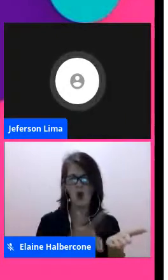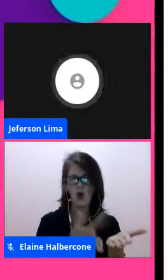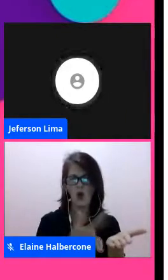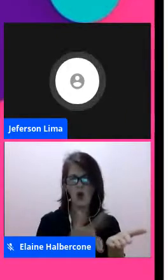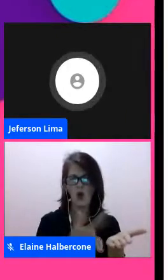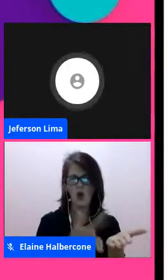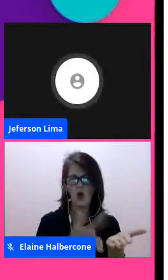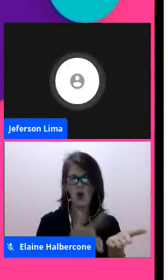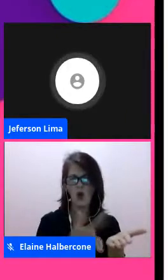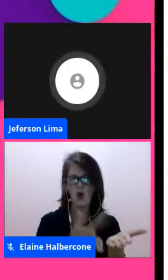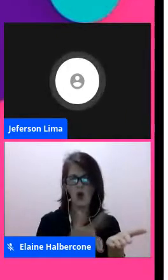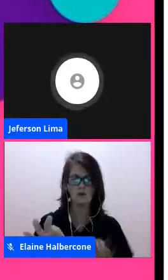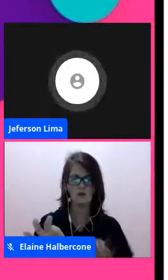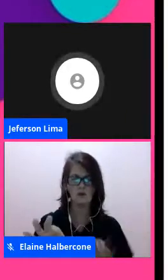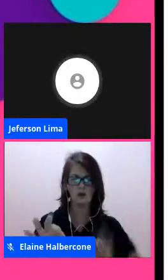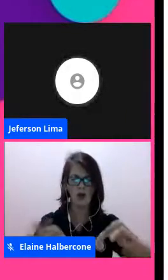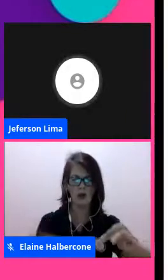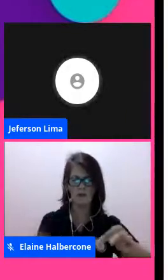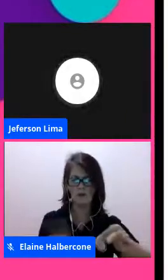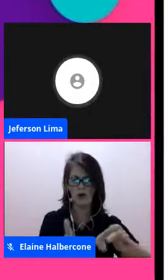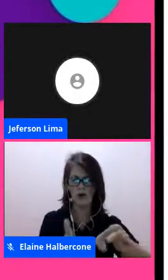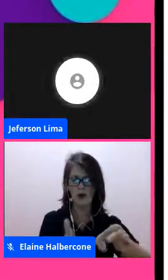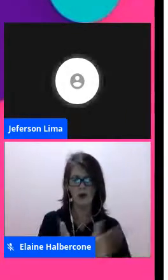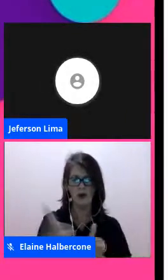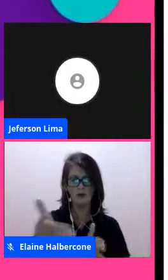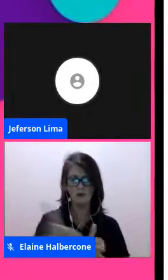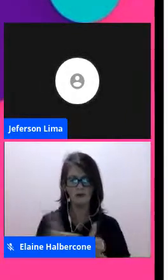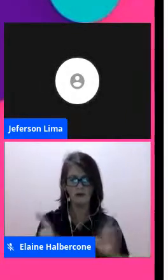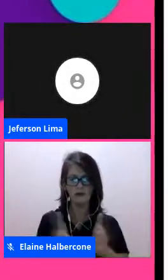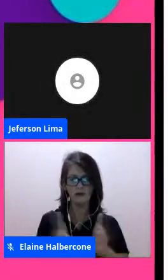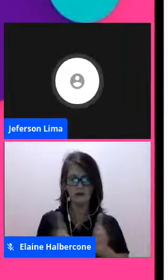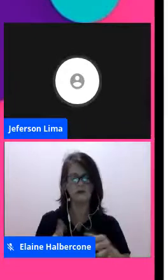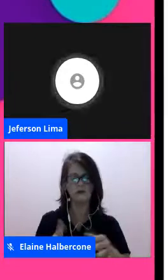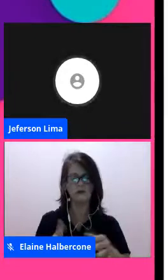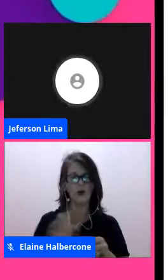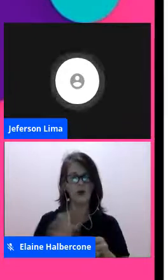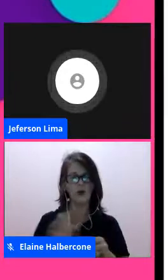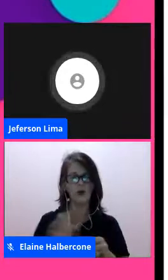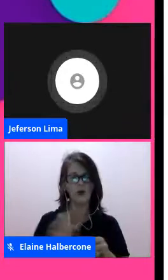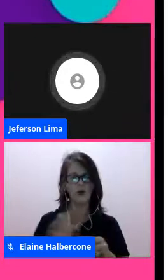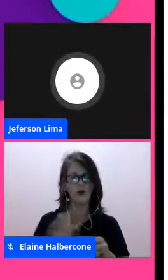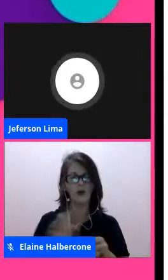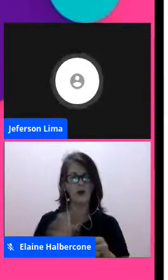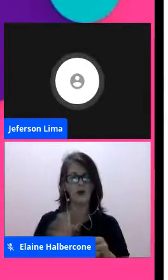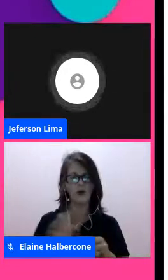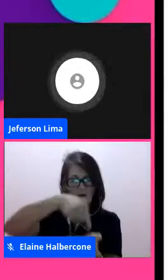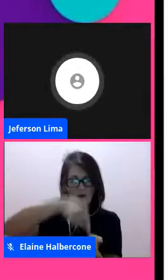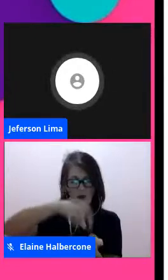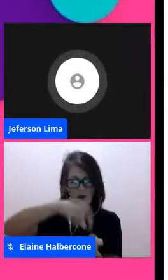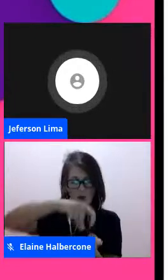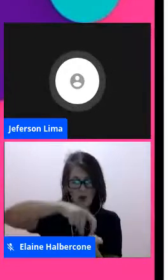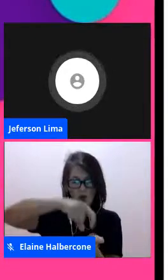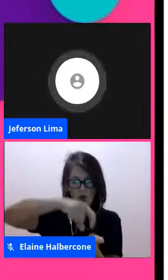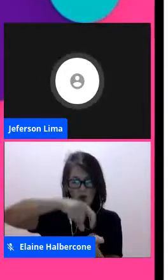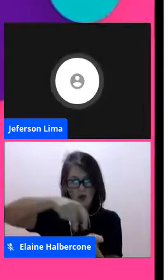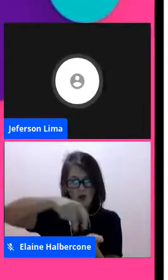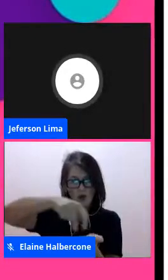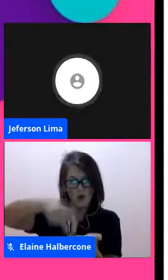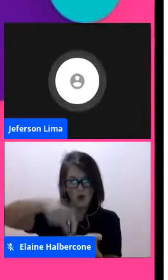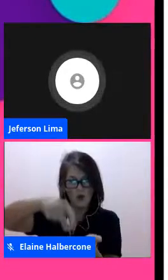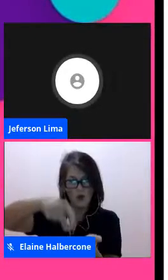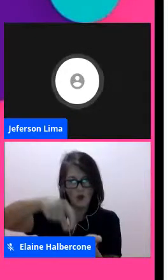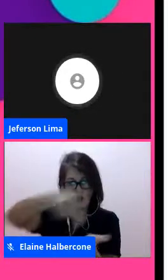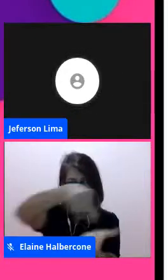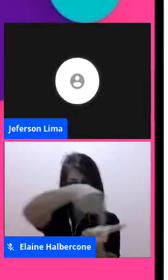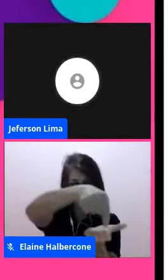colocar ele entre placas e sobra mais espaço aqui do lado para você utilizar os pinos. Deu para entender? Se você não fizer isso aqui, fica às vezes só uma linha de